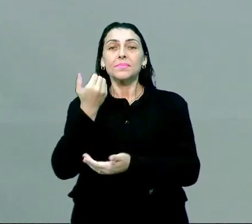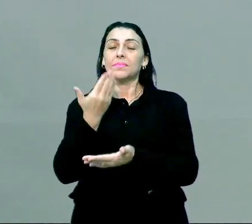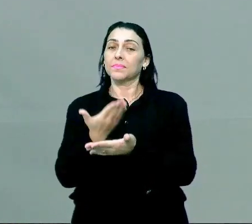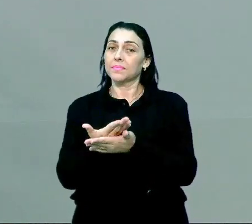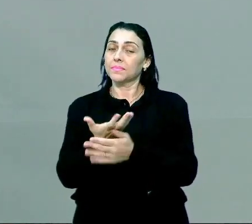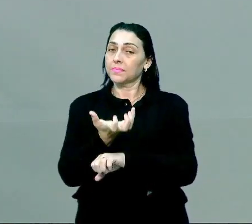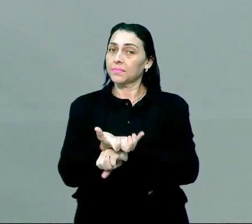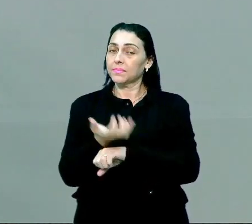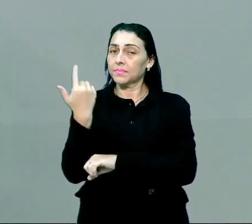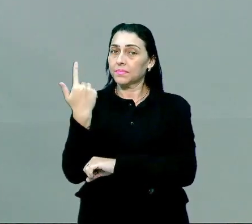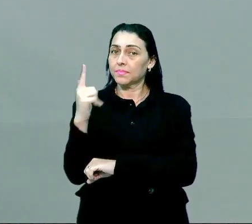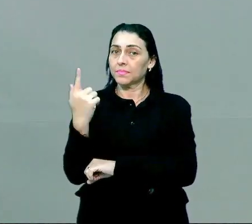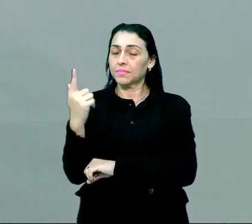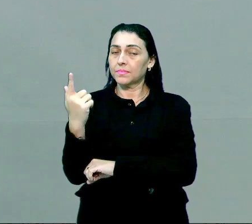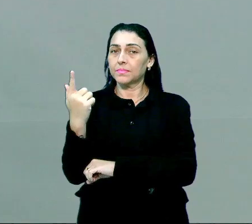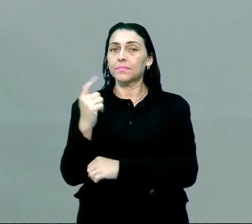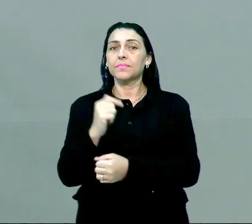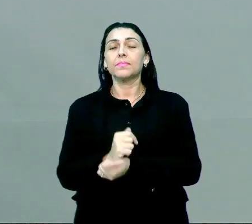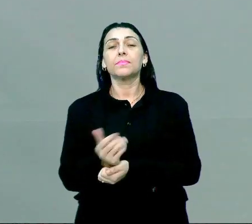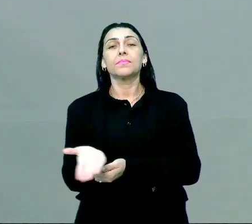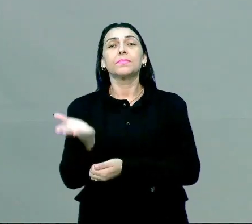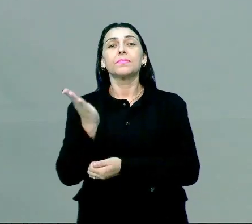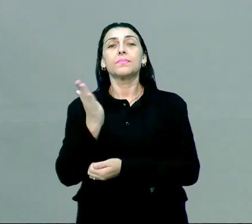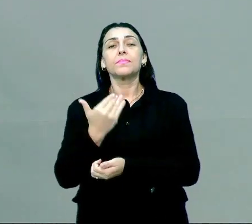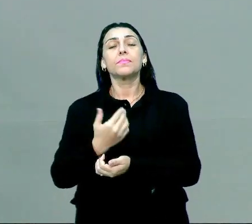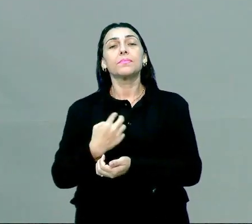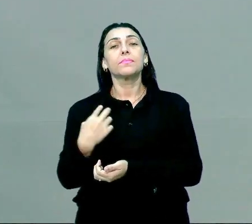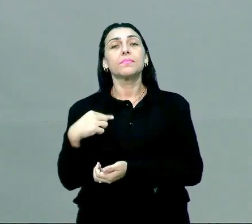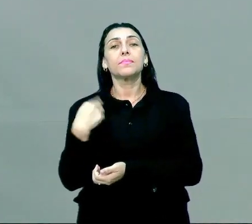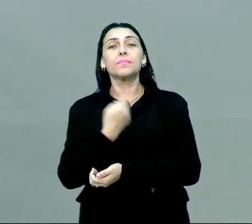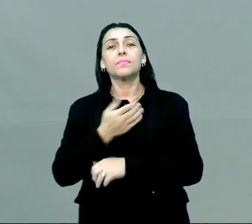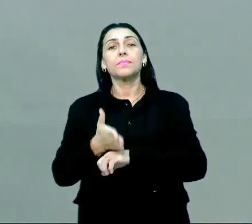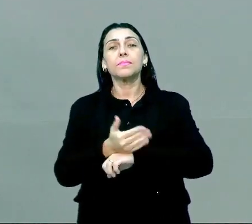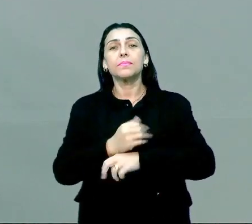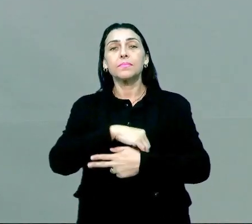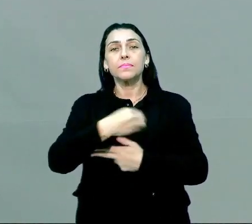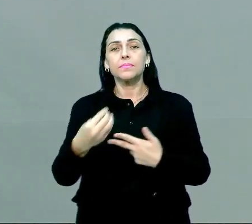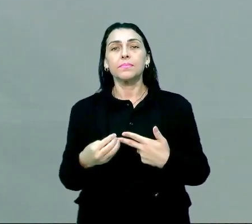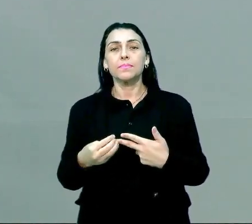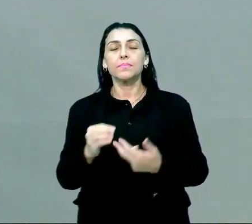a nossa disciplina de Geografia e vamos então ao nosso pré-ENEM.